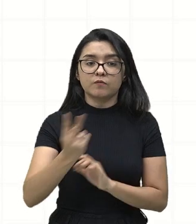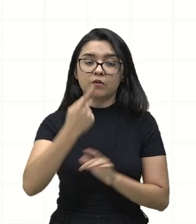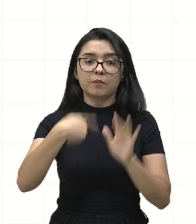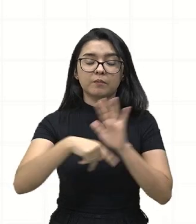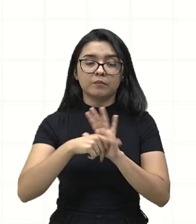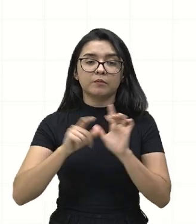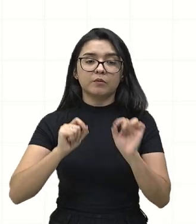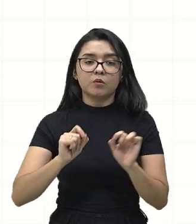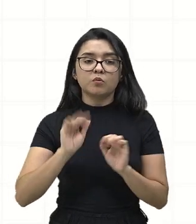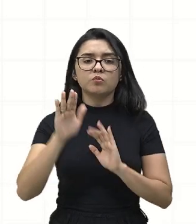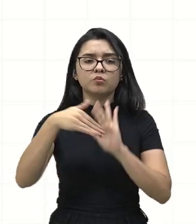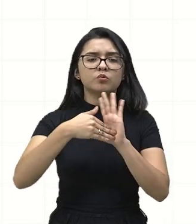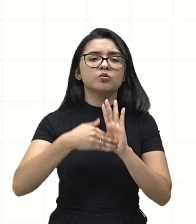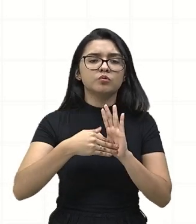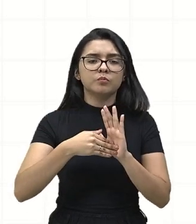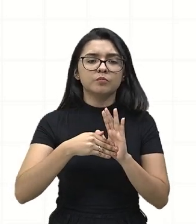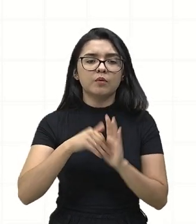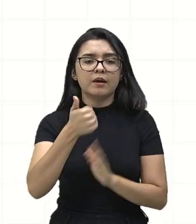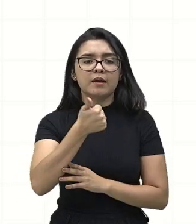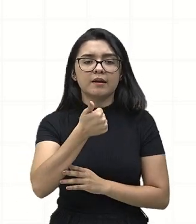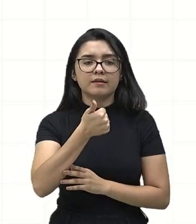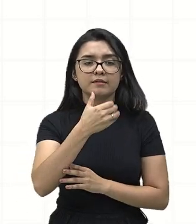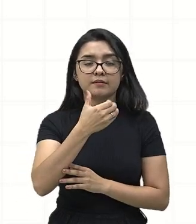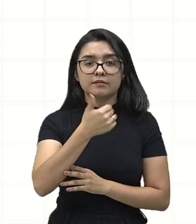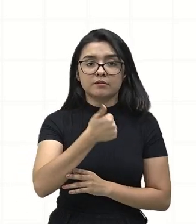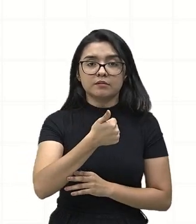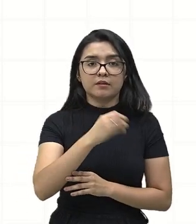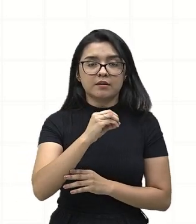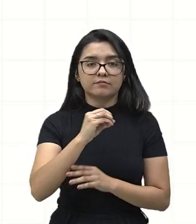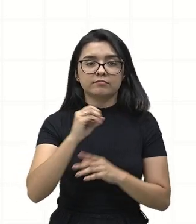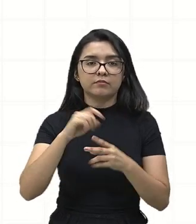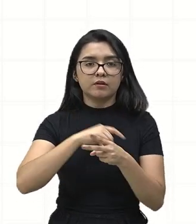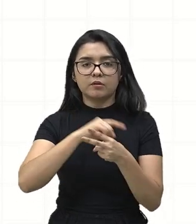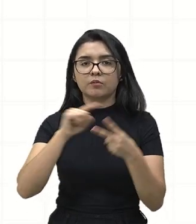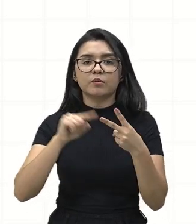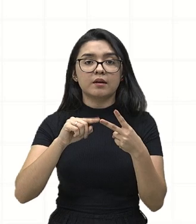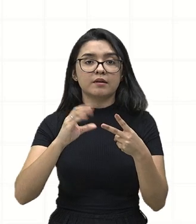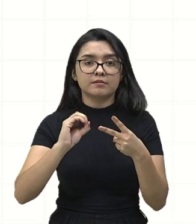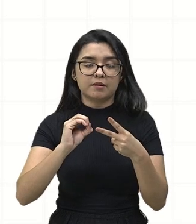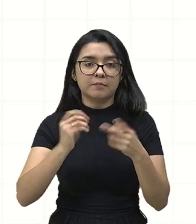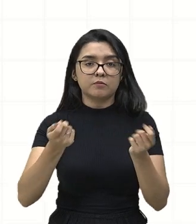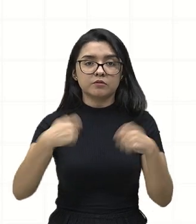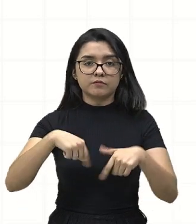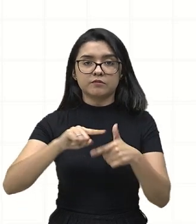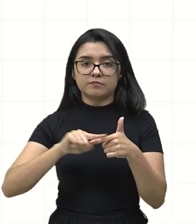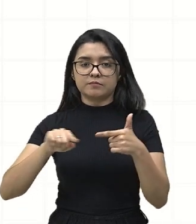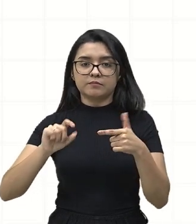o último algarismo é 0, ele vai ser divisível por 10. Olha só.